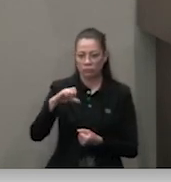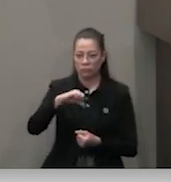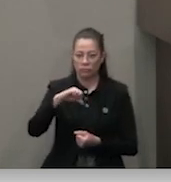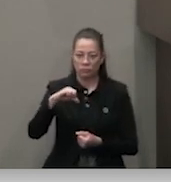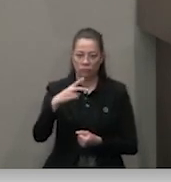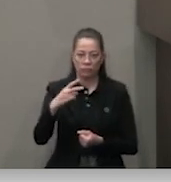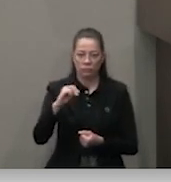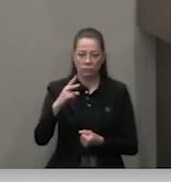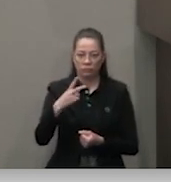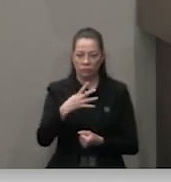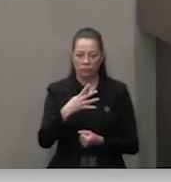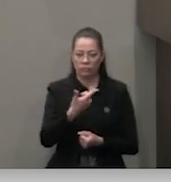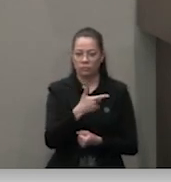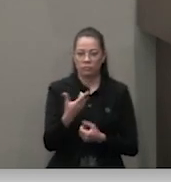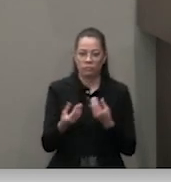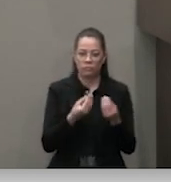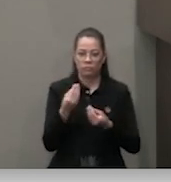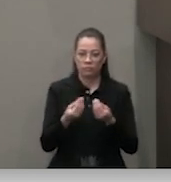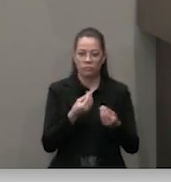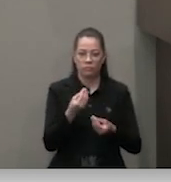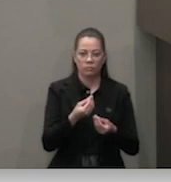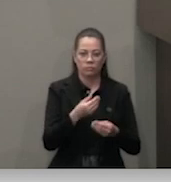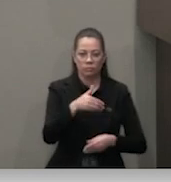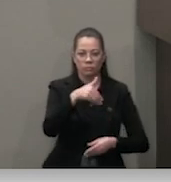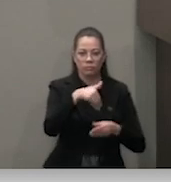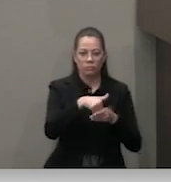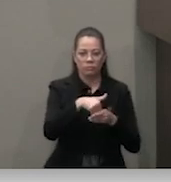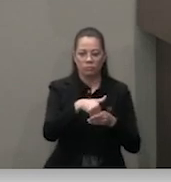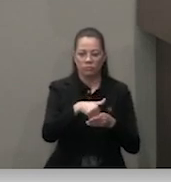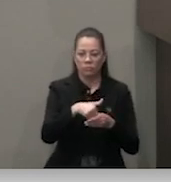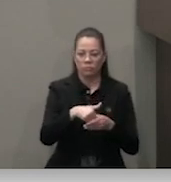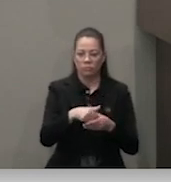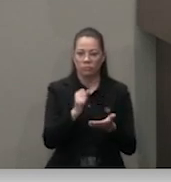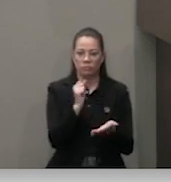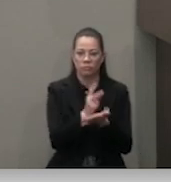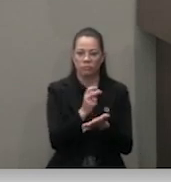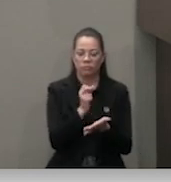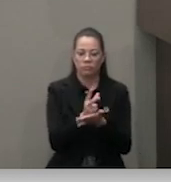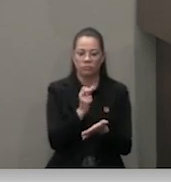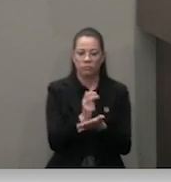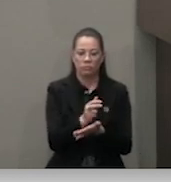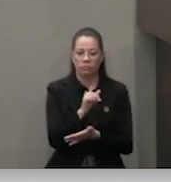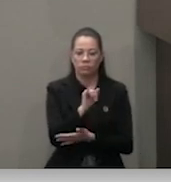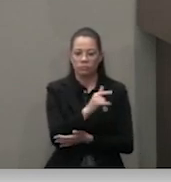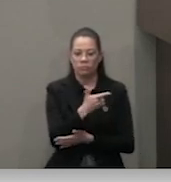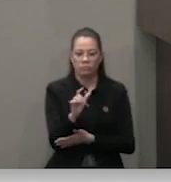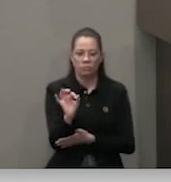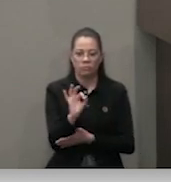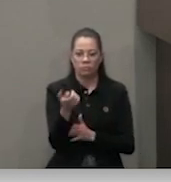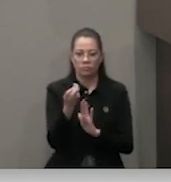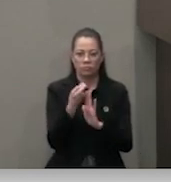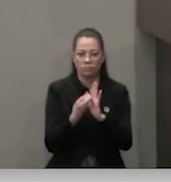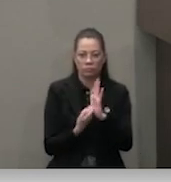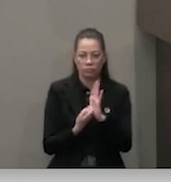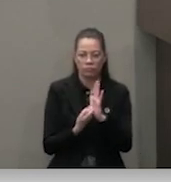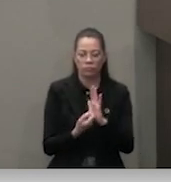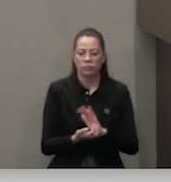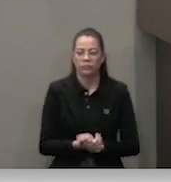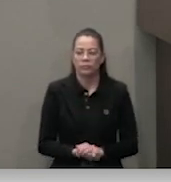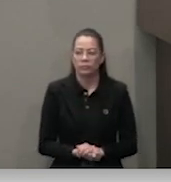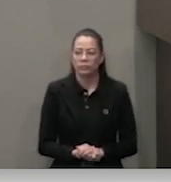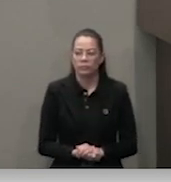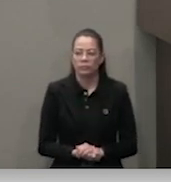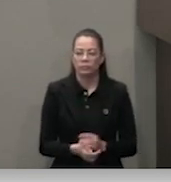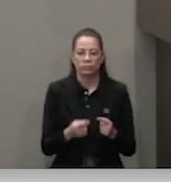eh não tem como votar um projeto dessa natureza tantas vagas assim sem sequer a questão da homologação do concurso público